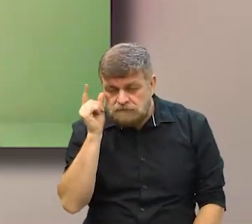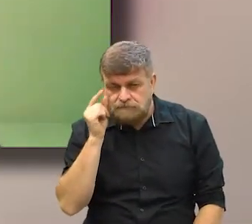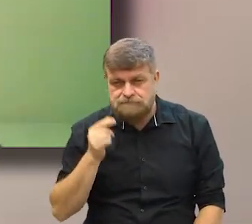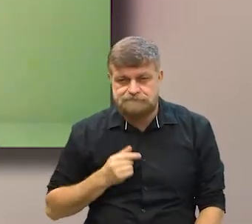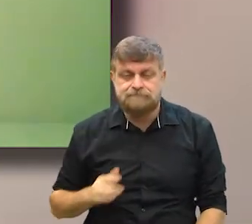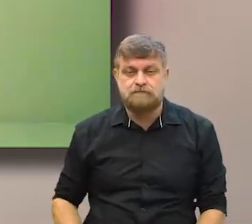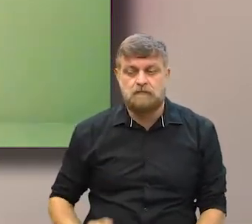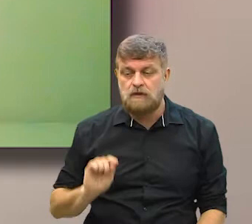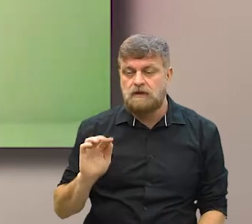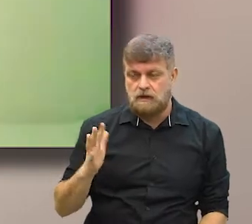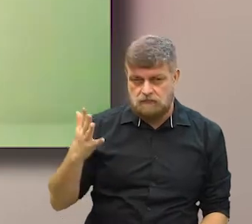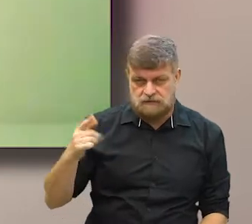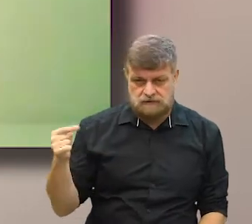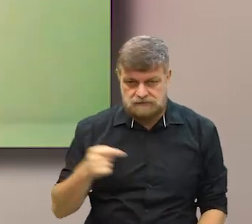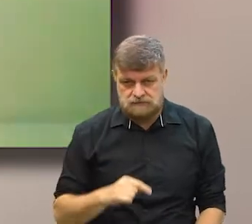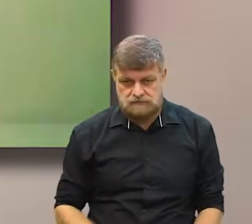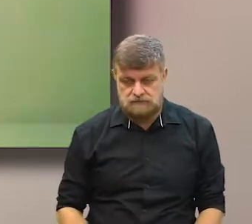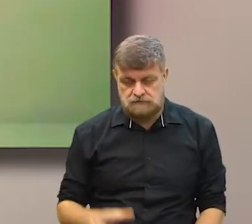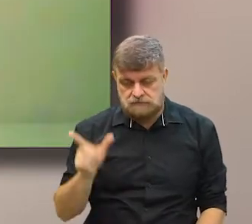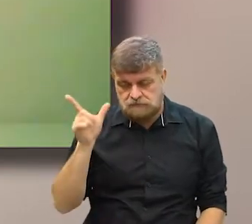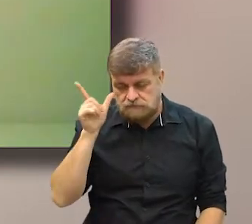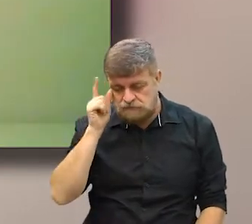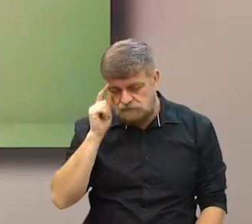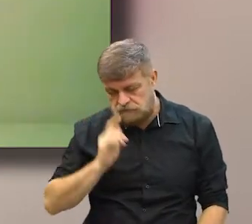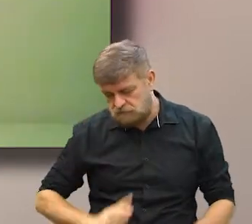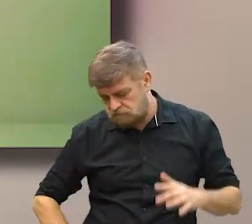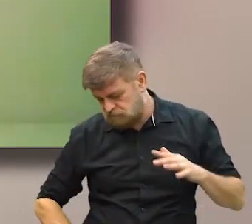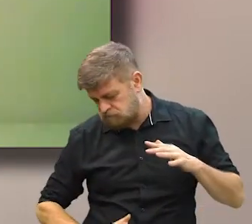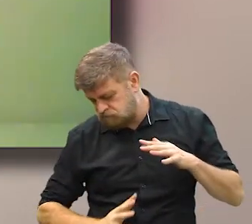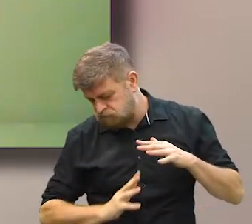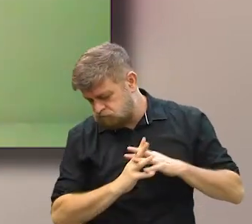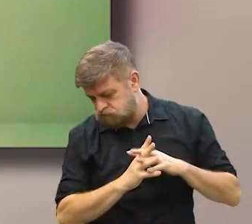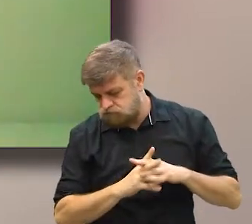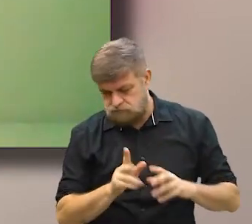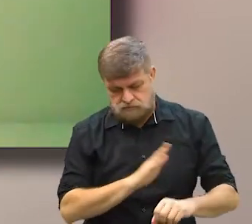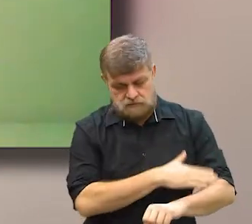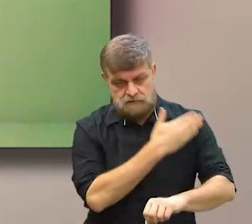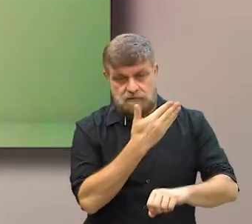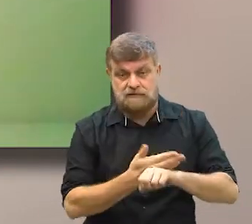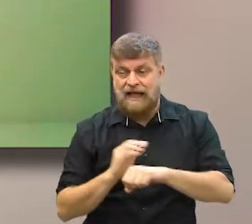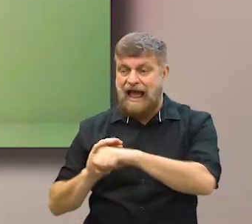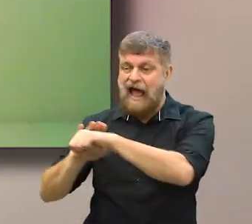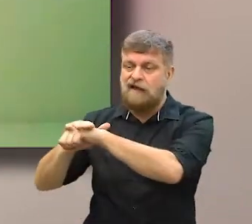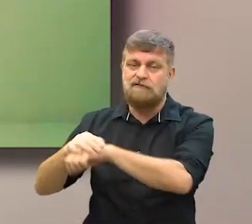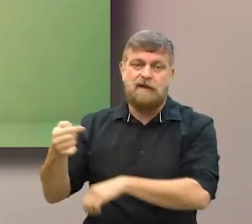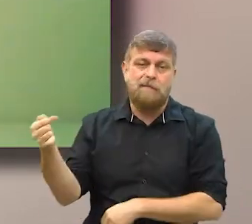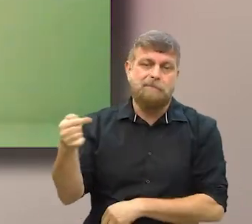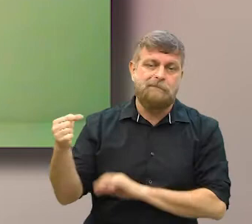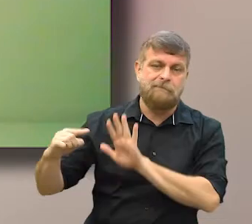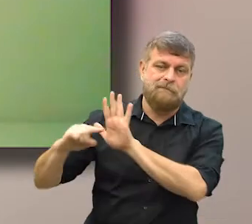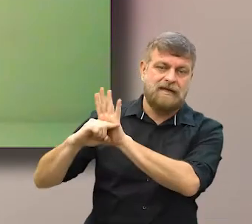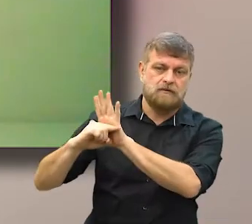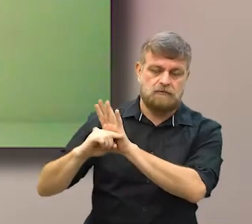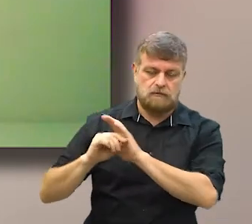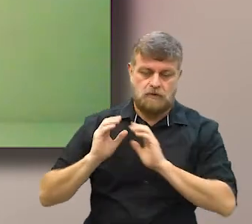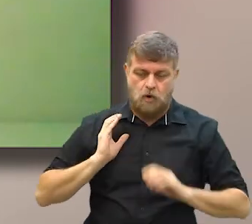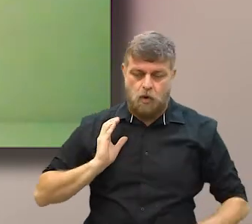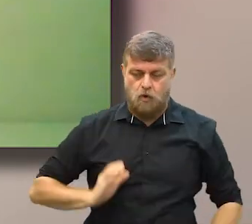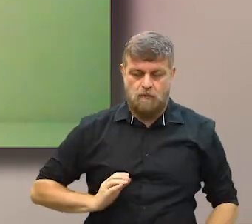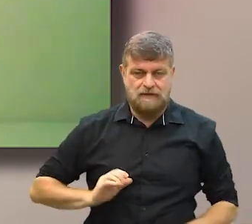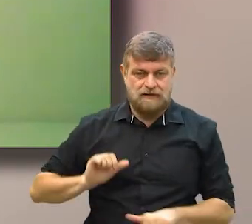em geral, eles causam sono demais durante o dia, sonos de menos durante a noite ou alteração